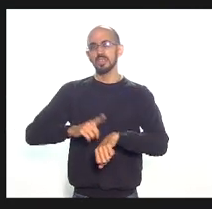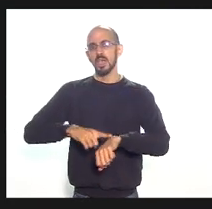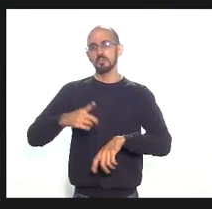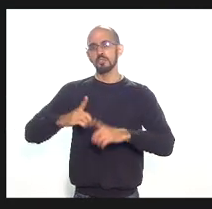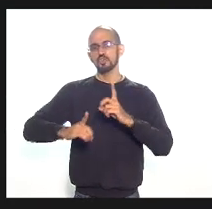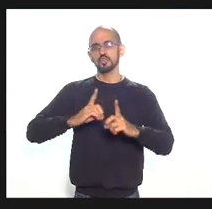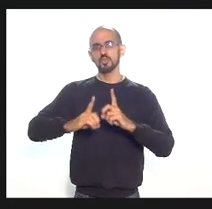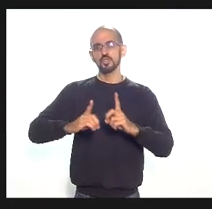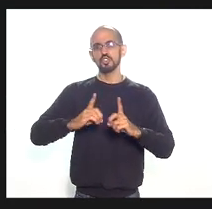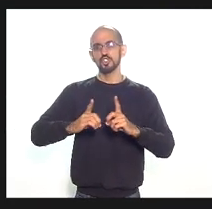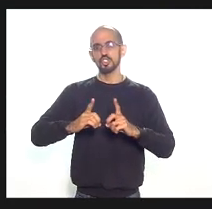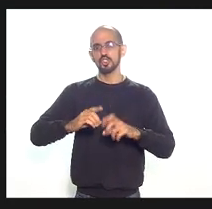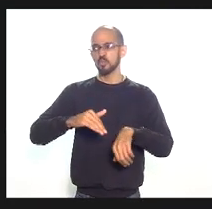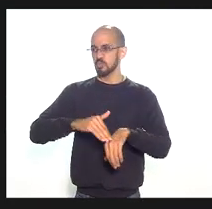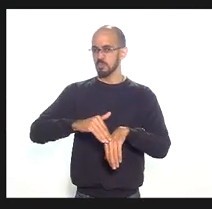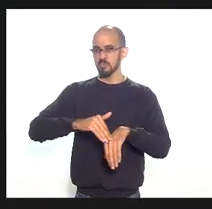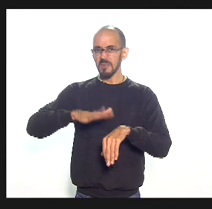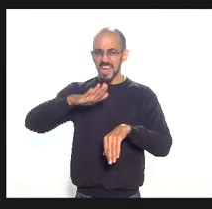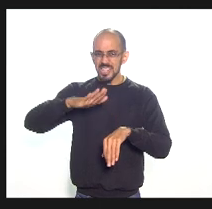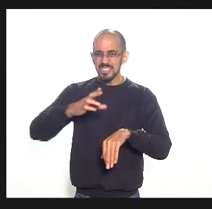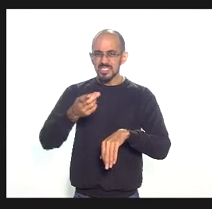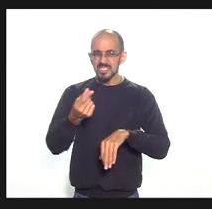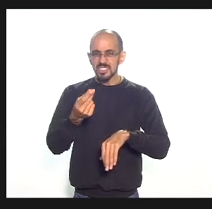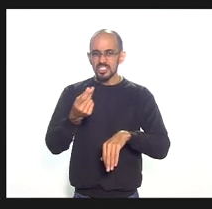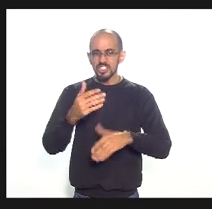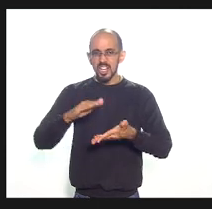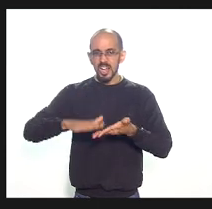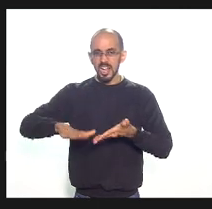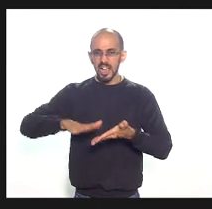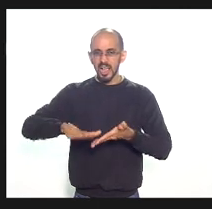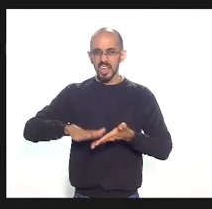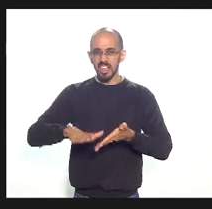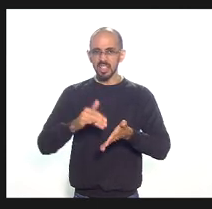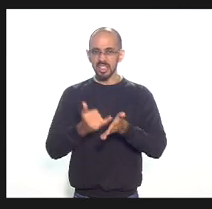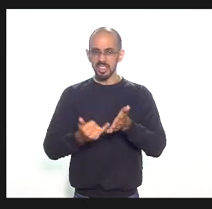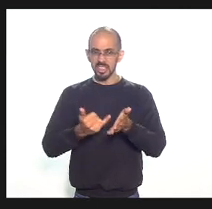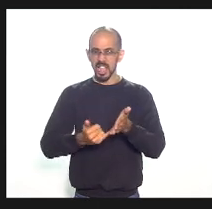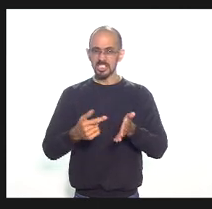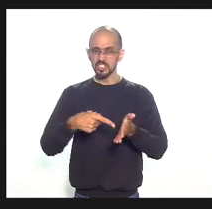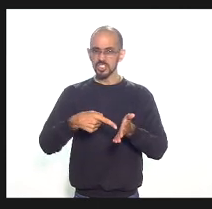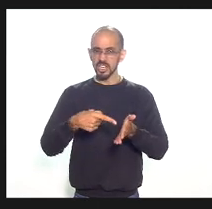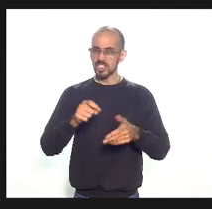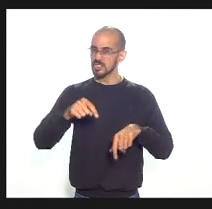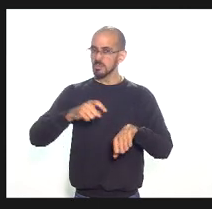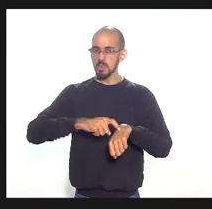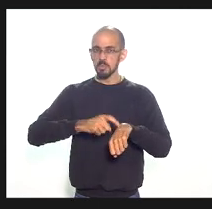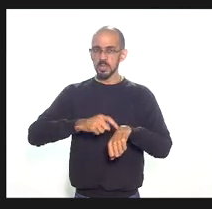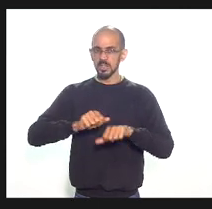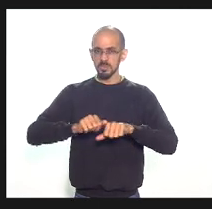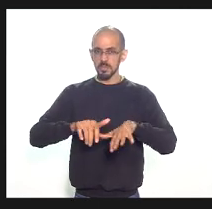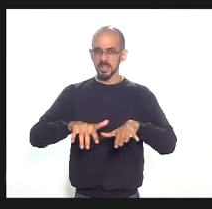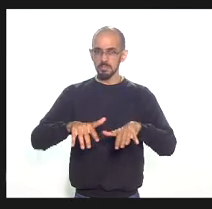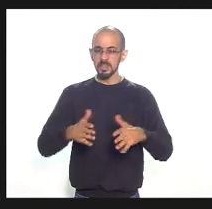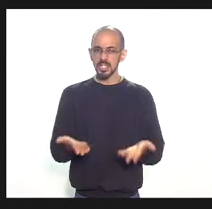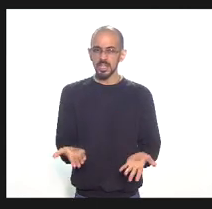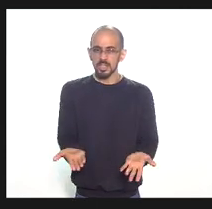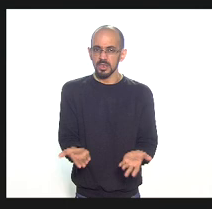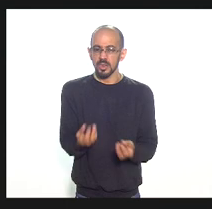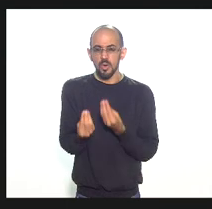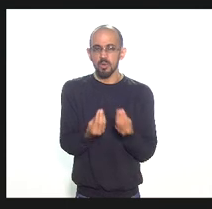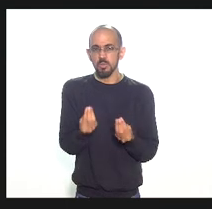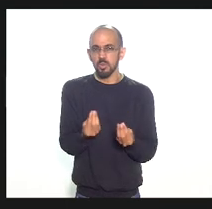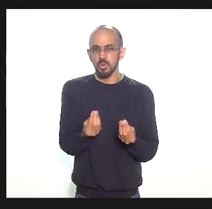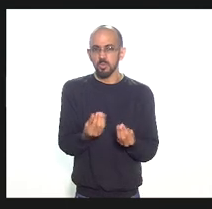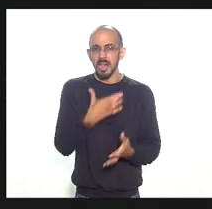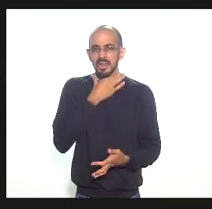discutindo um aumento de taxas judiciais, enfim, em meio à pandemia, em meio a uma crise